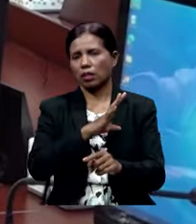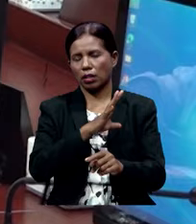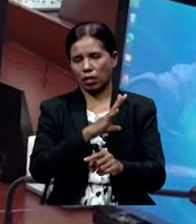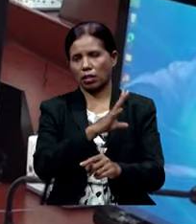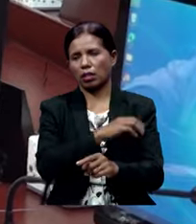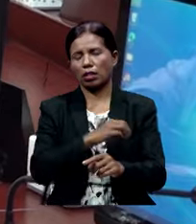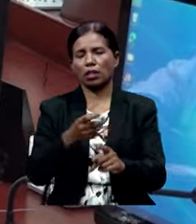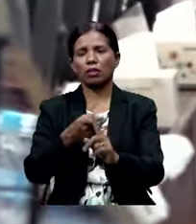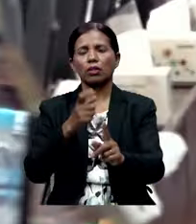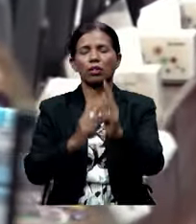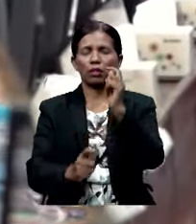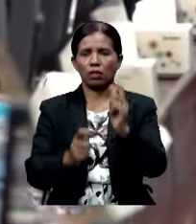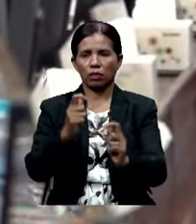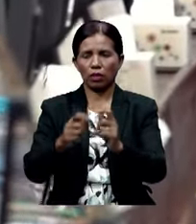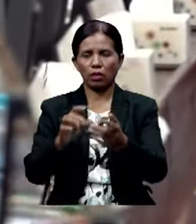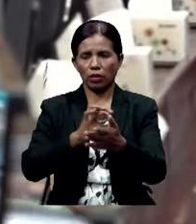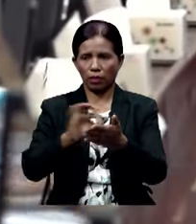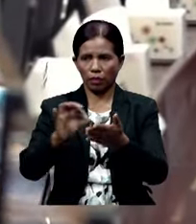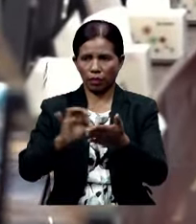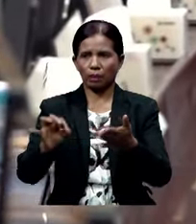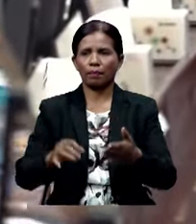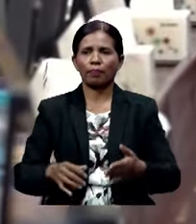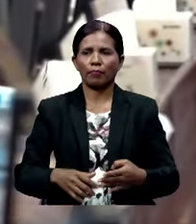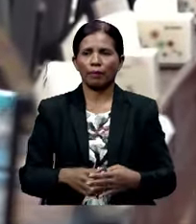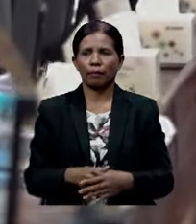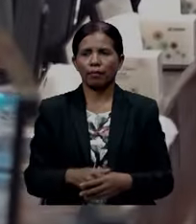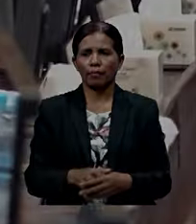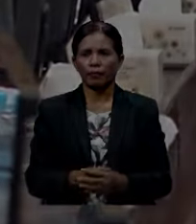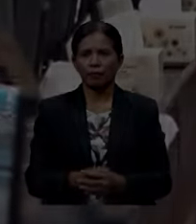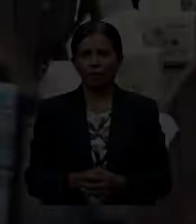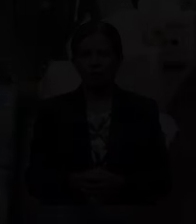previa husi tribunal de contas. Gasparinha de Souza, Dilma Suzetti, Ziemen.